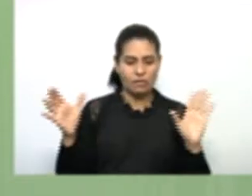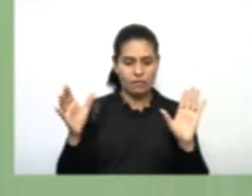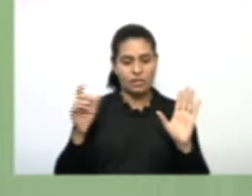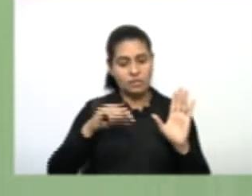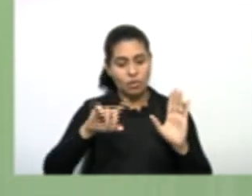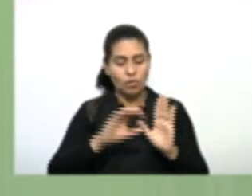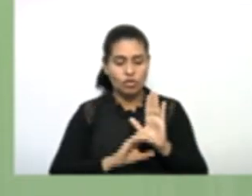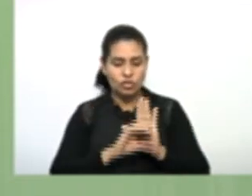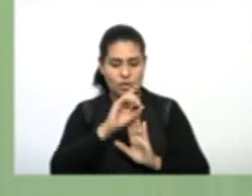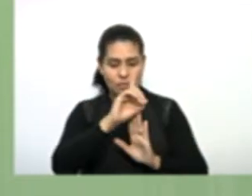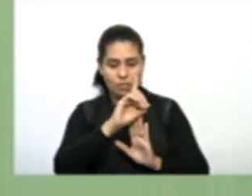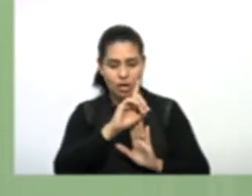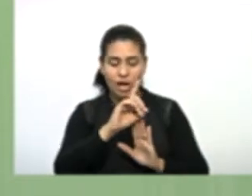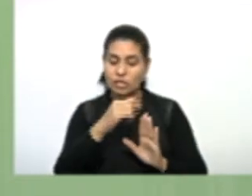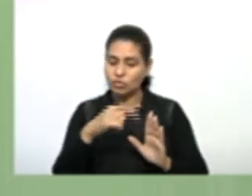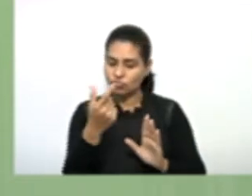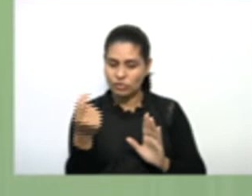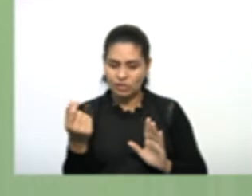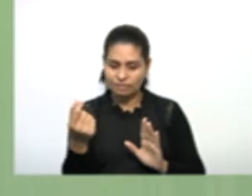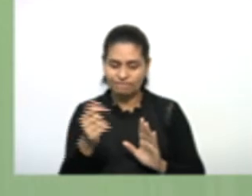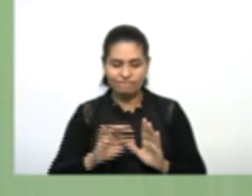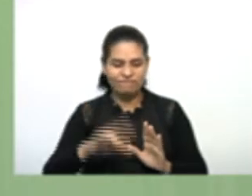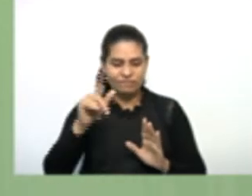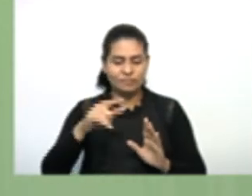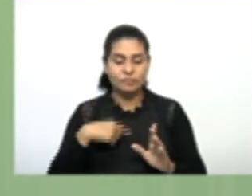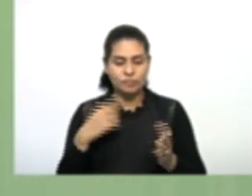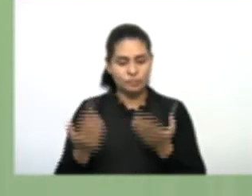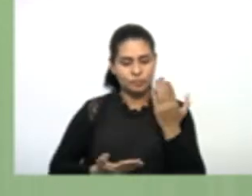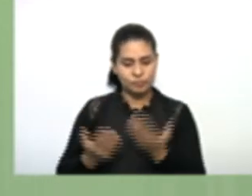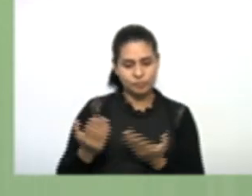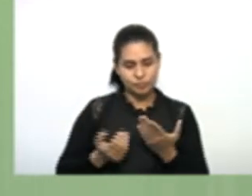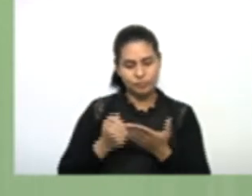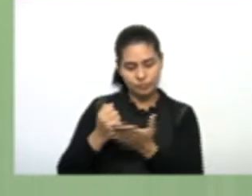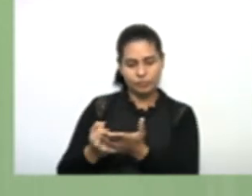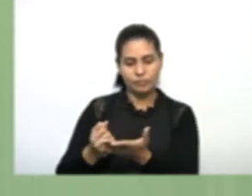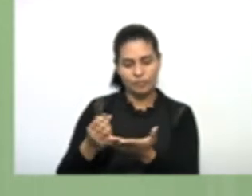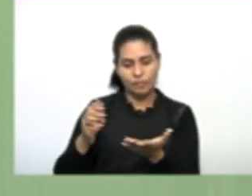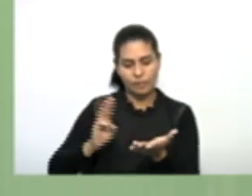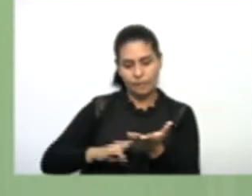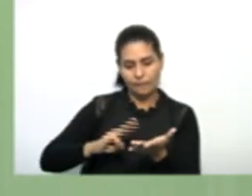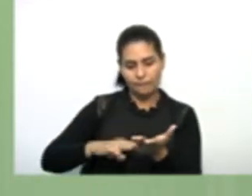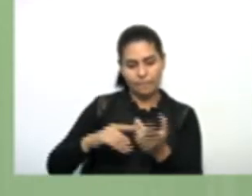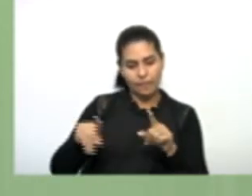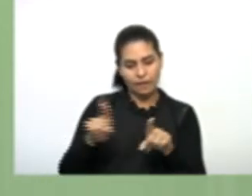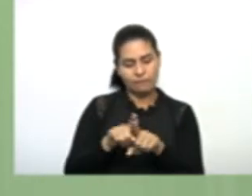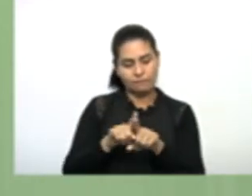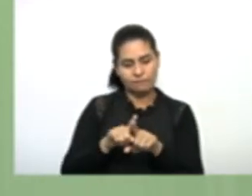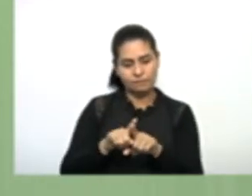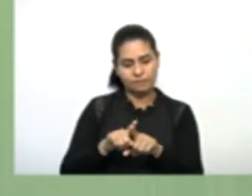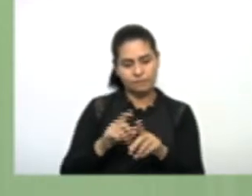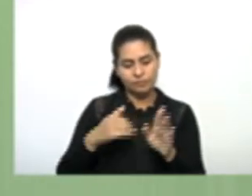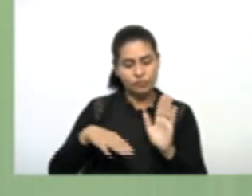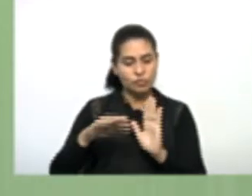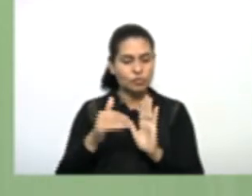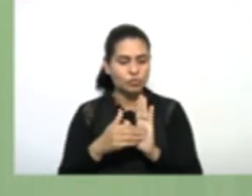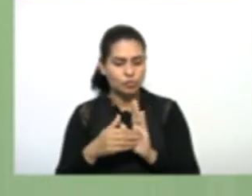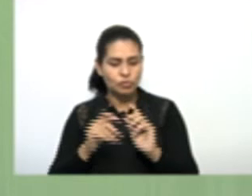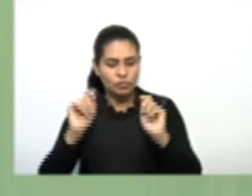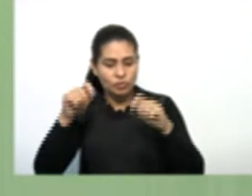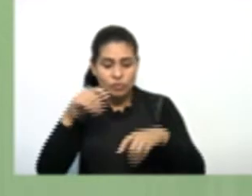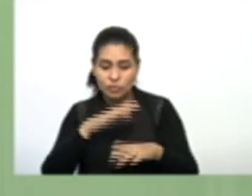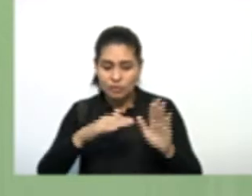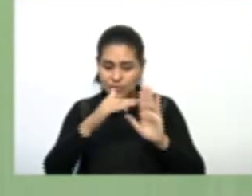gestão democrática, sem fins lucrativos, a prestação de serviço aos associados e exercitando com a ausência